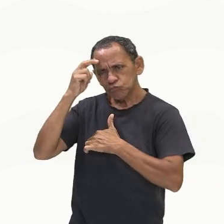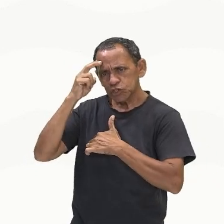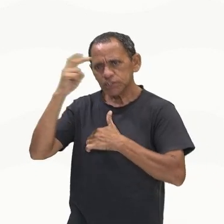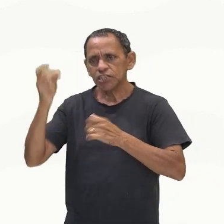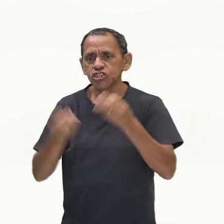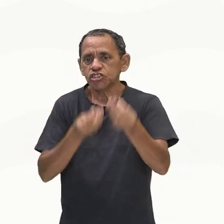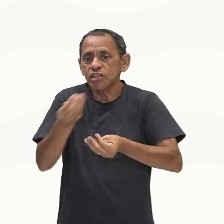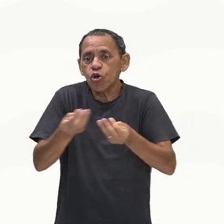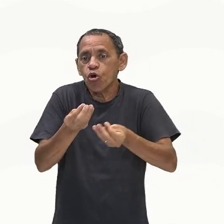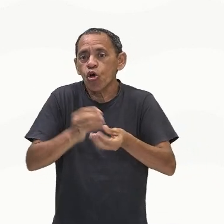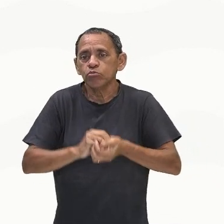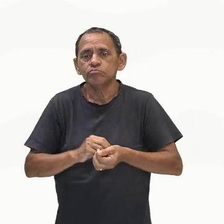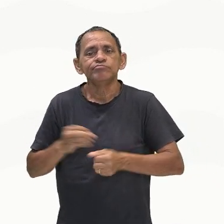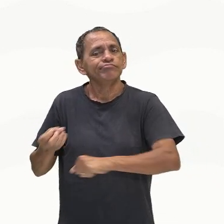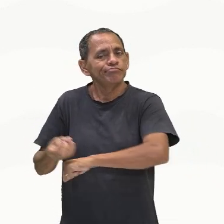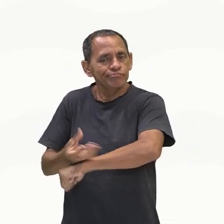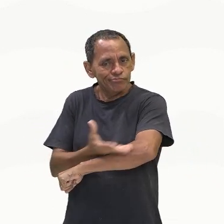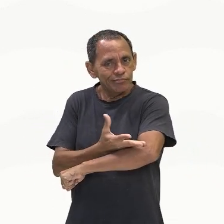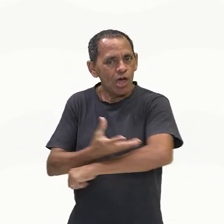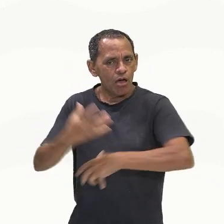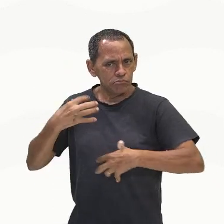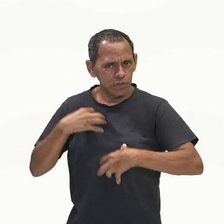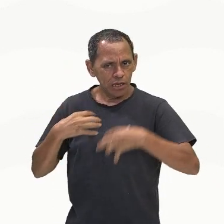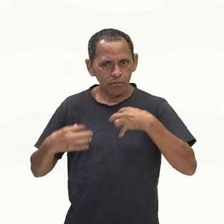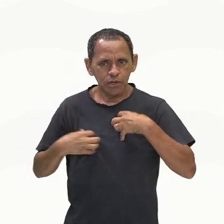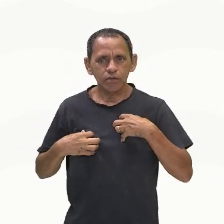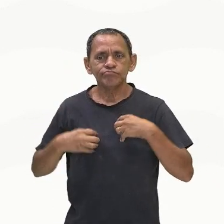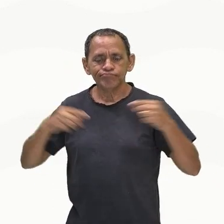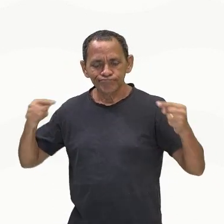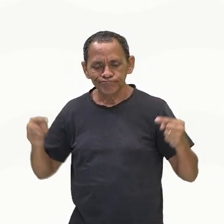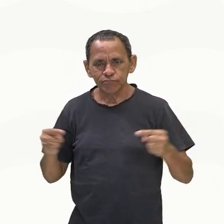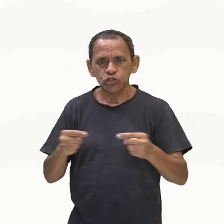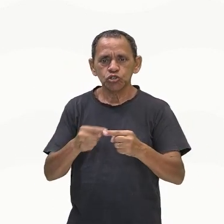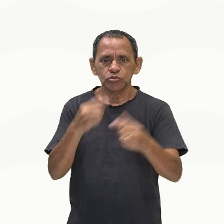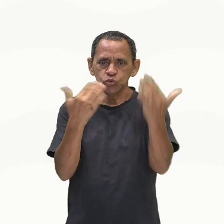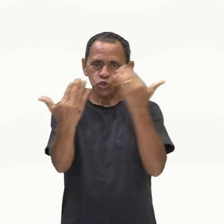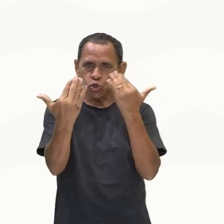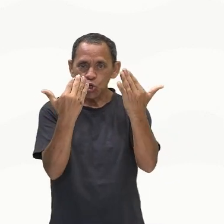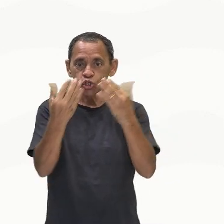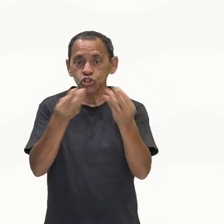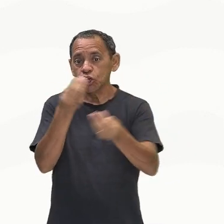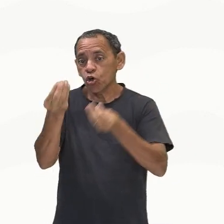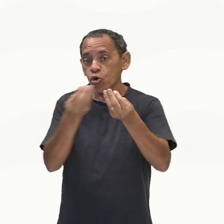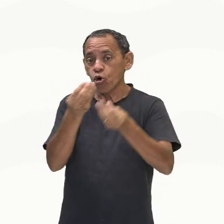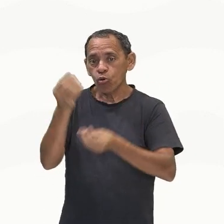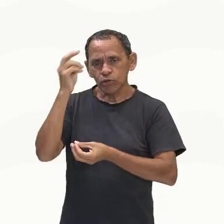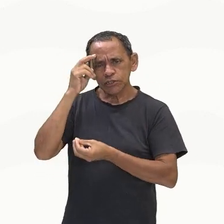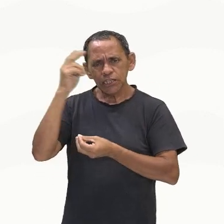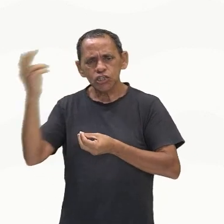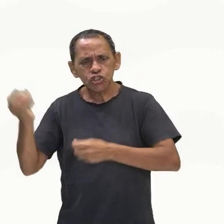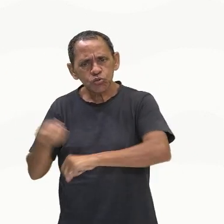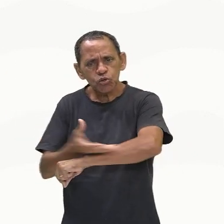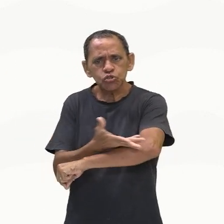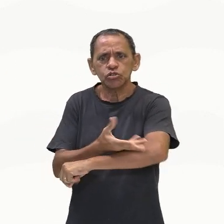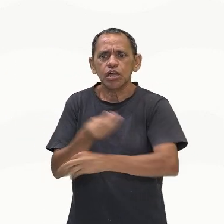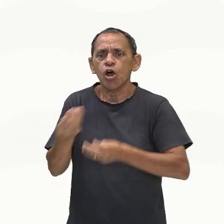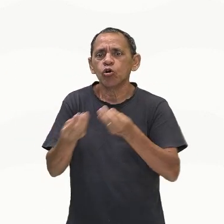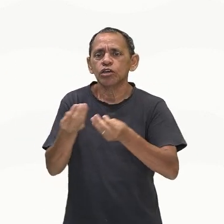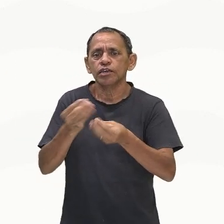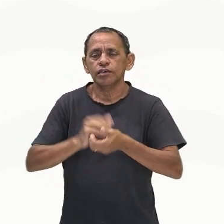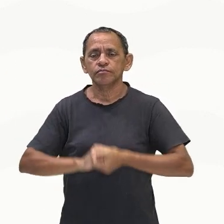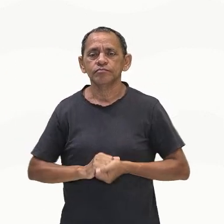inteligência emocional. E de acordo com a psicologia, a inteligência emocional é a